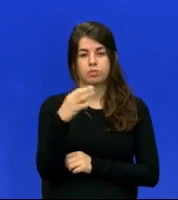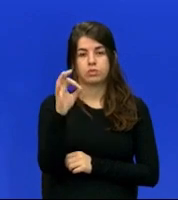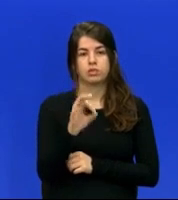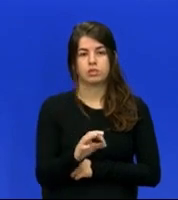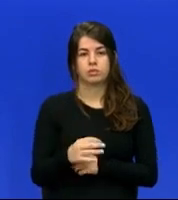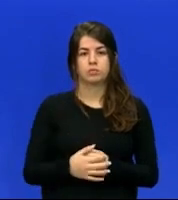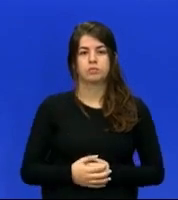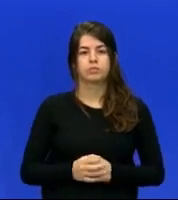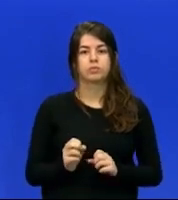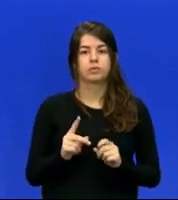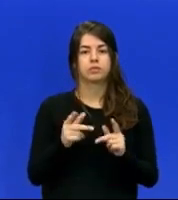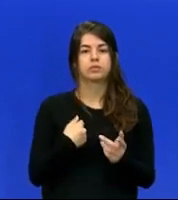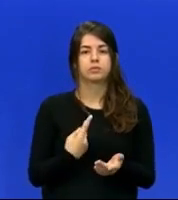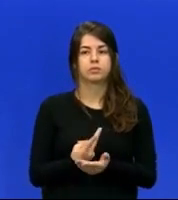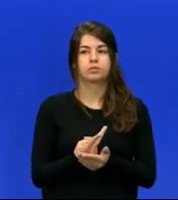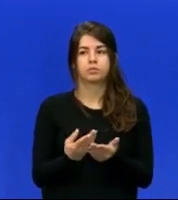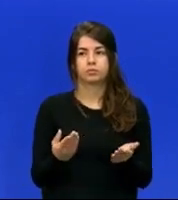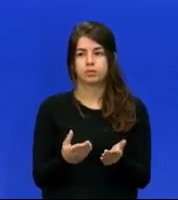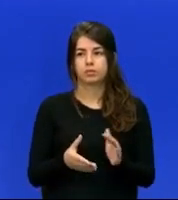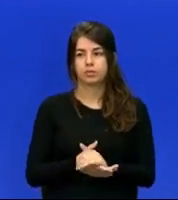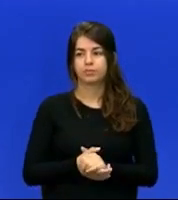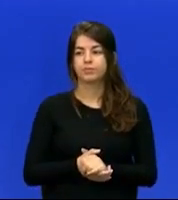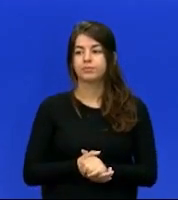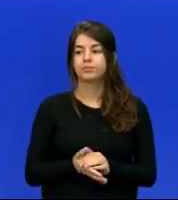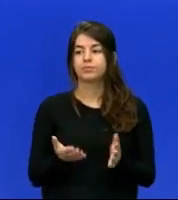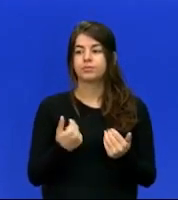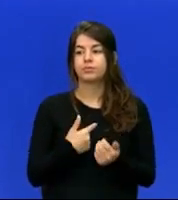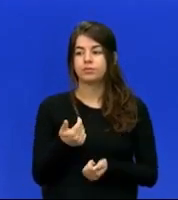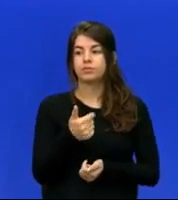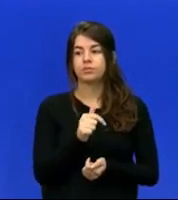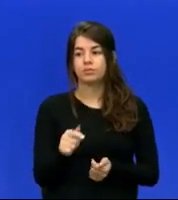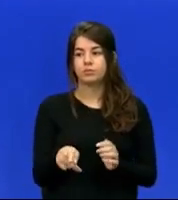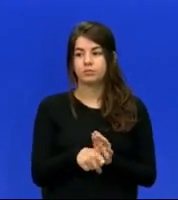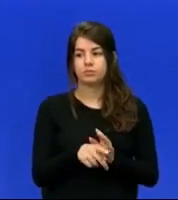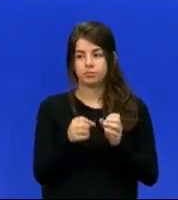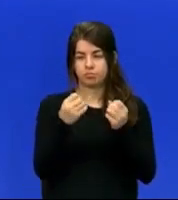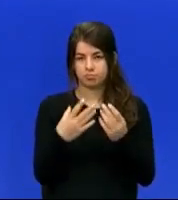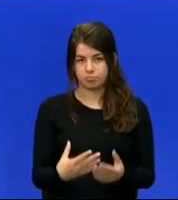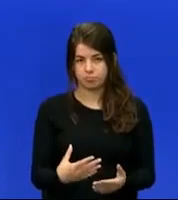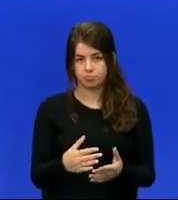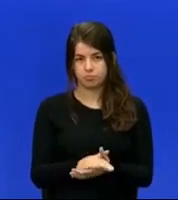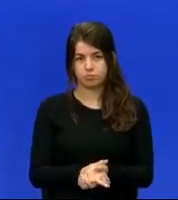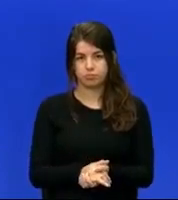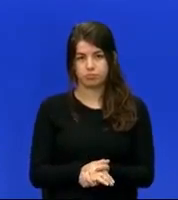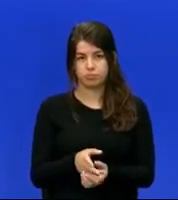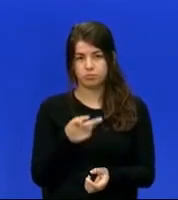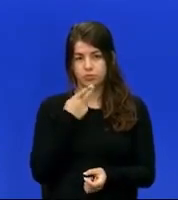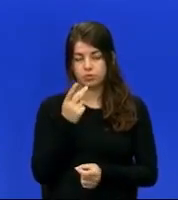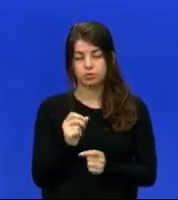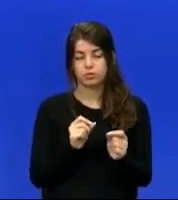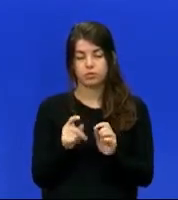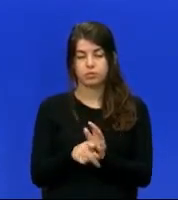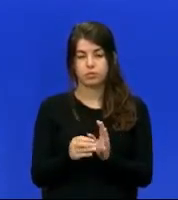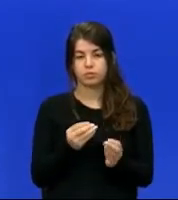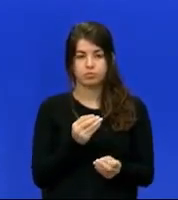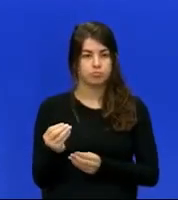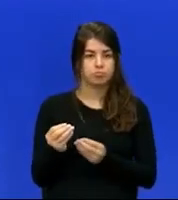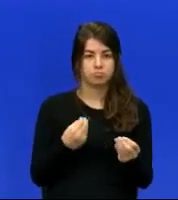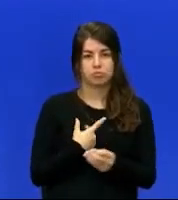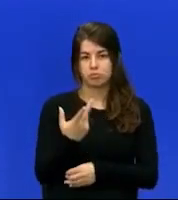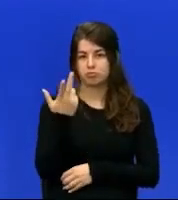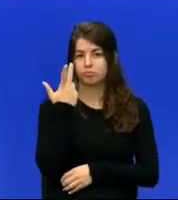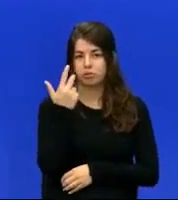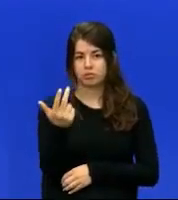16,06%. Ok? Vamos a mais um outro conteúdo, que é a distribuição